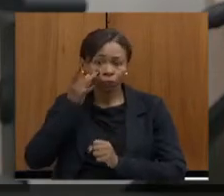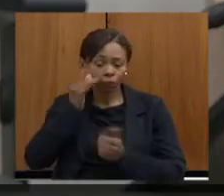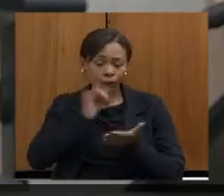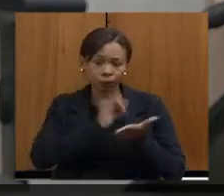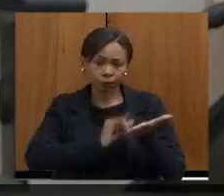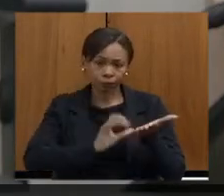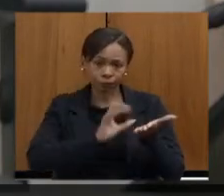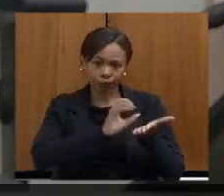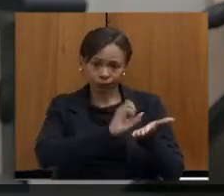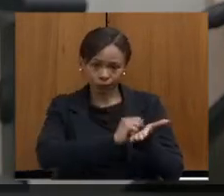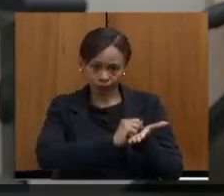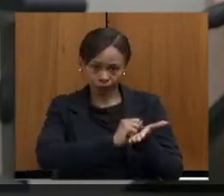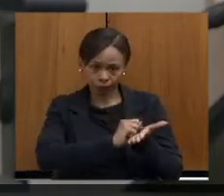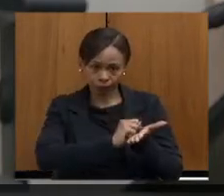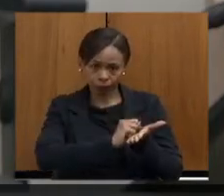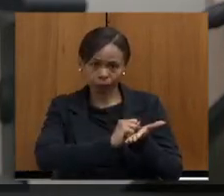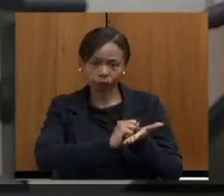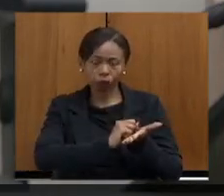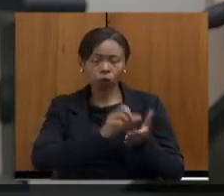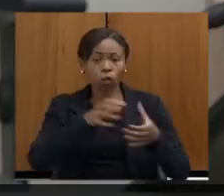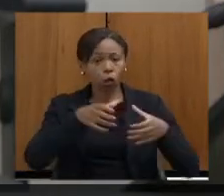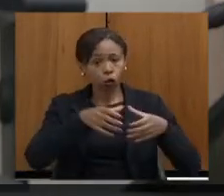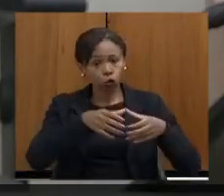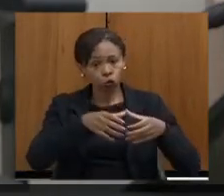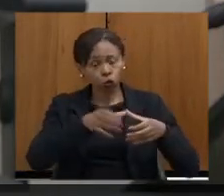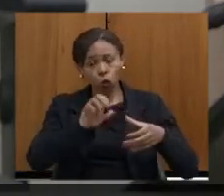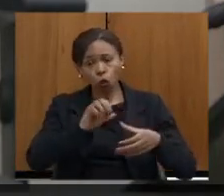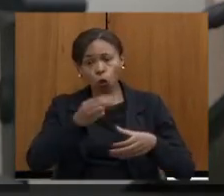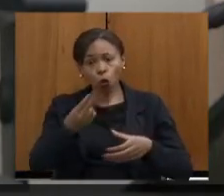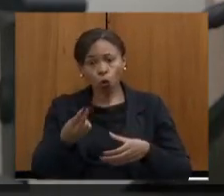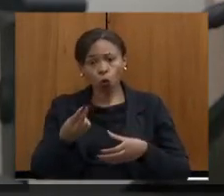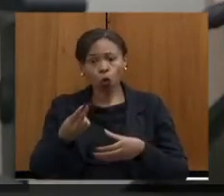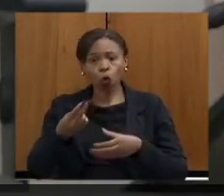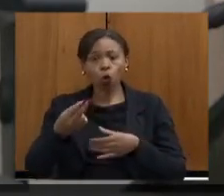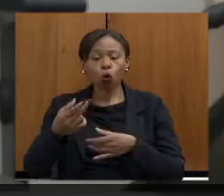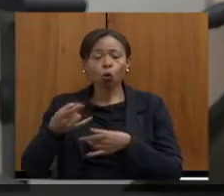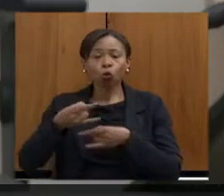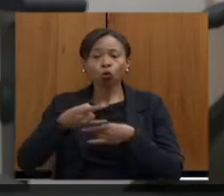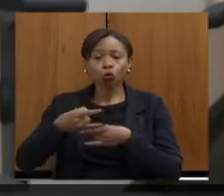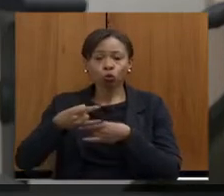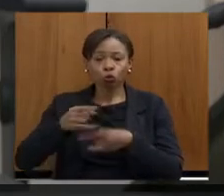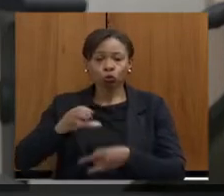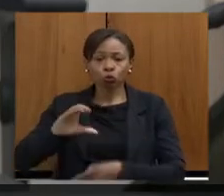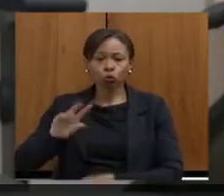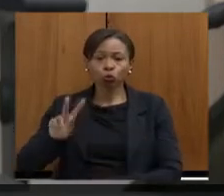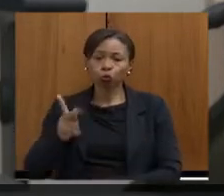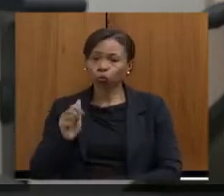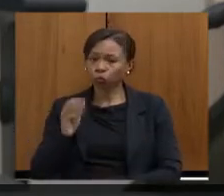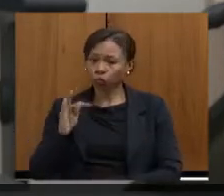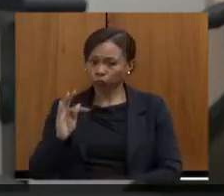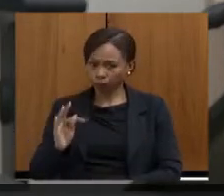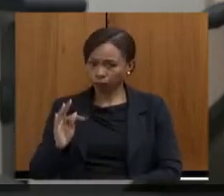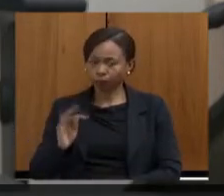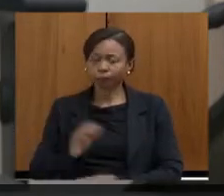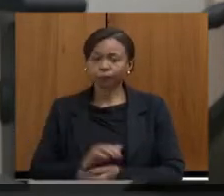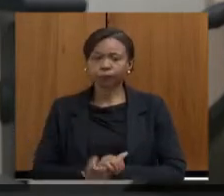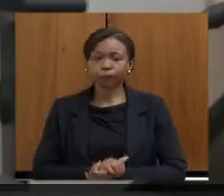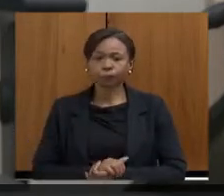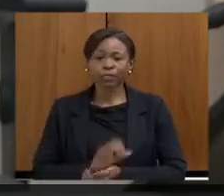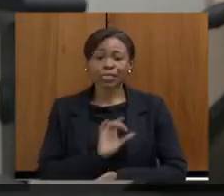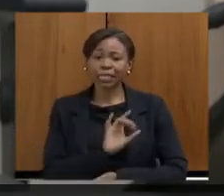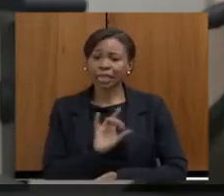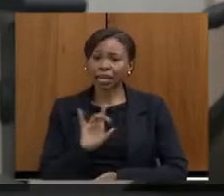assessoria da comissão ou pelo chat do Zoom, os que estiverem participando de forma remota. Cada